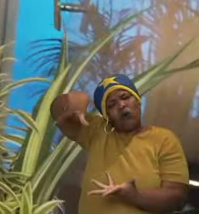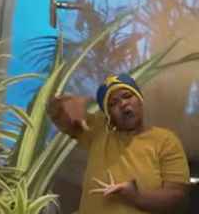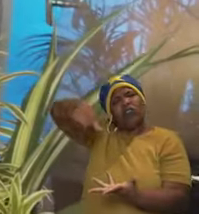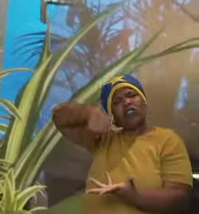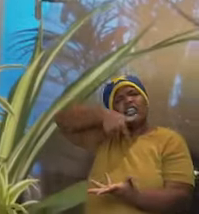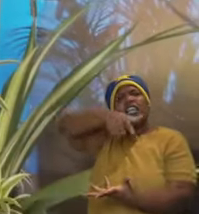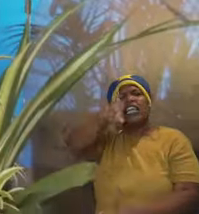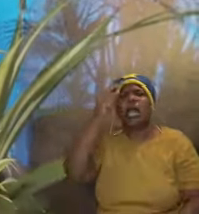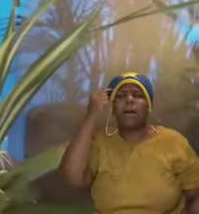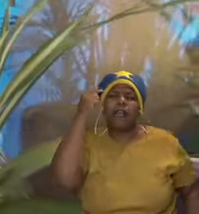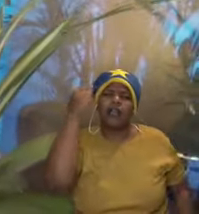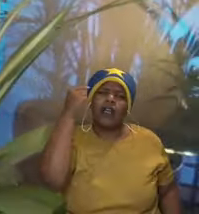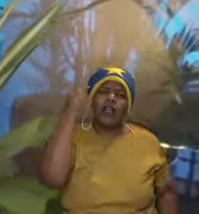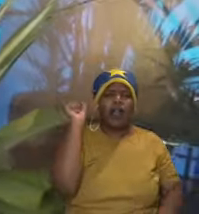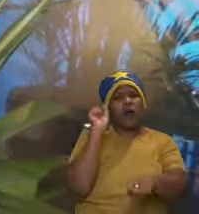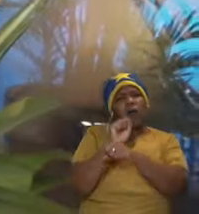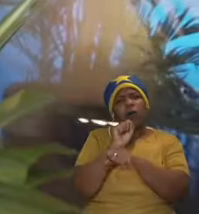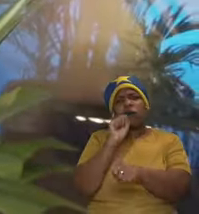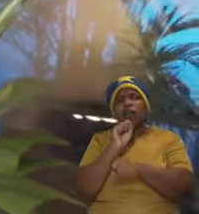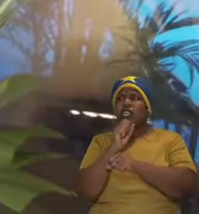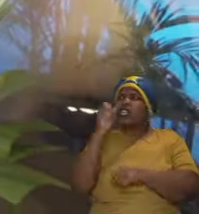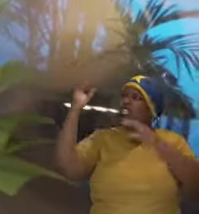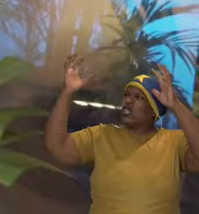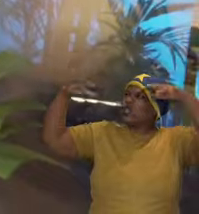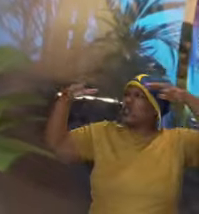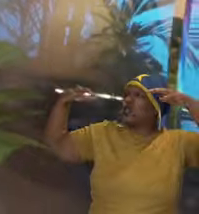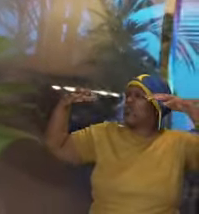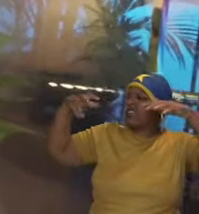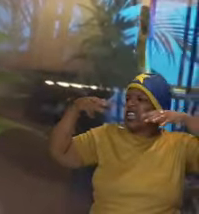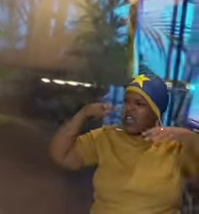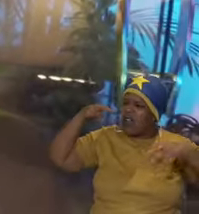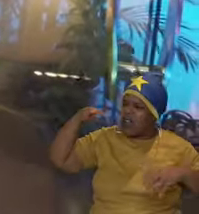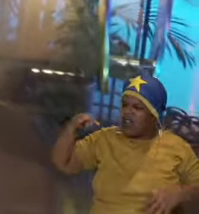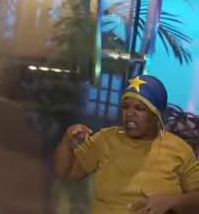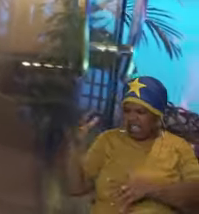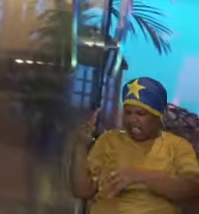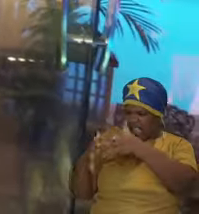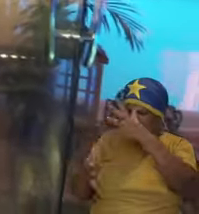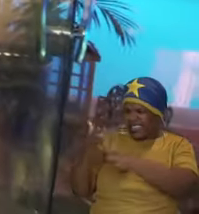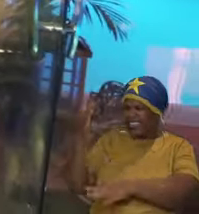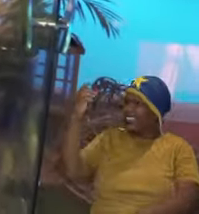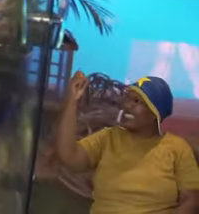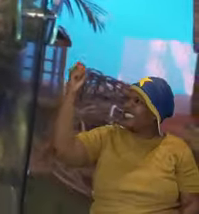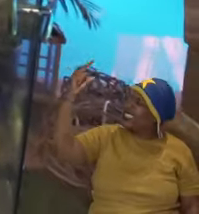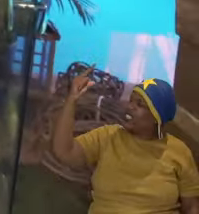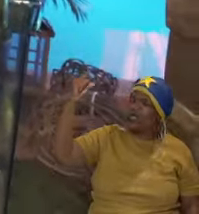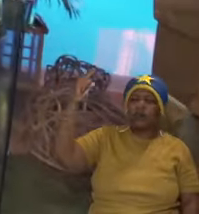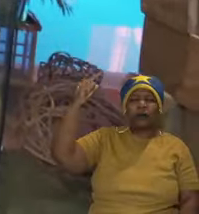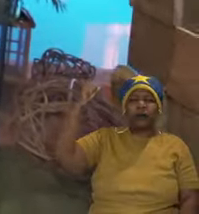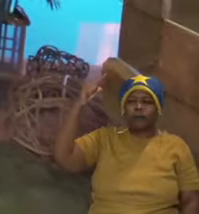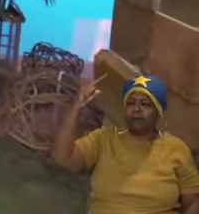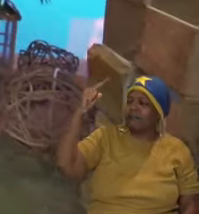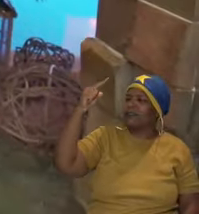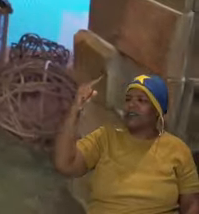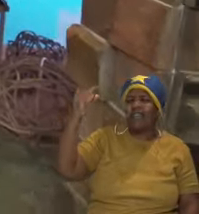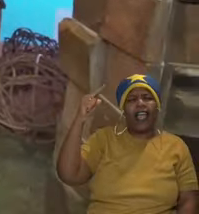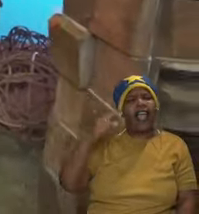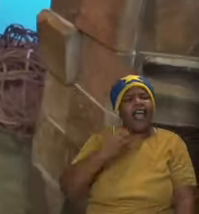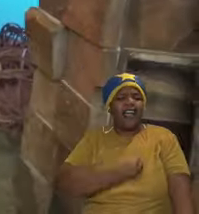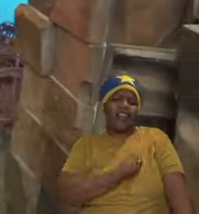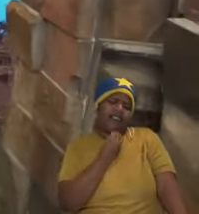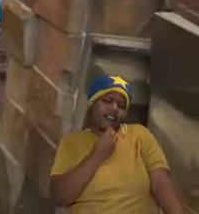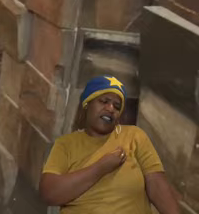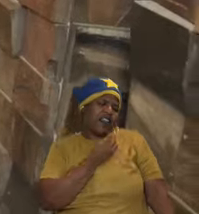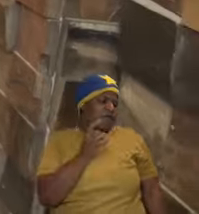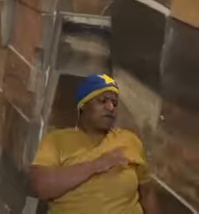Já pensou se eu parasse naquele dia de chuva, hein? Que a lama atrapalhava e o sol não insistia em brilhar. A vida